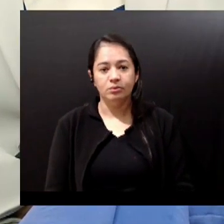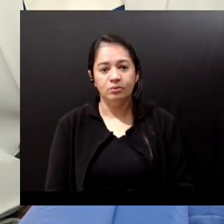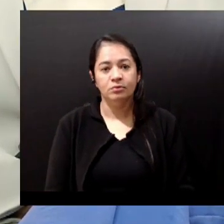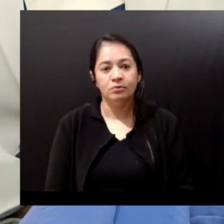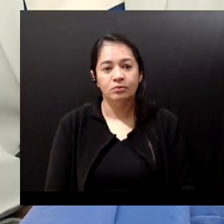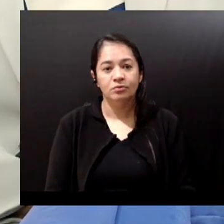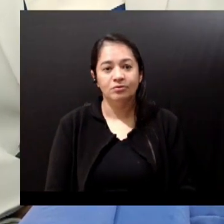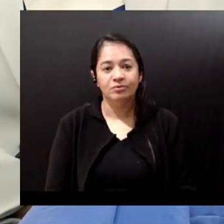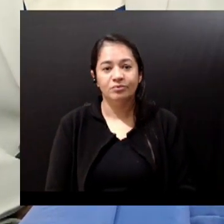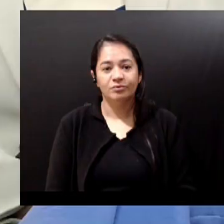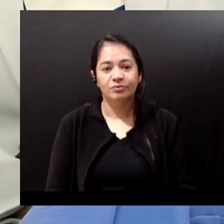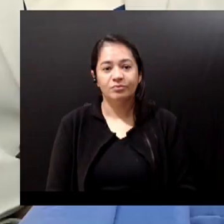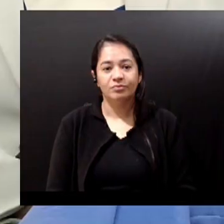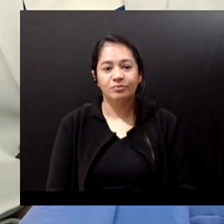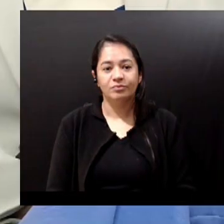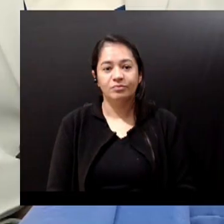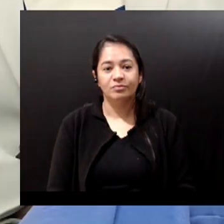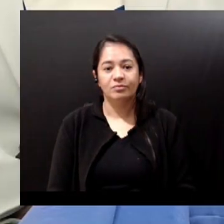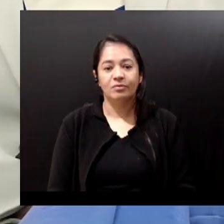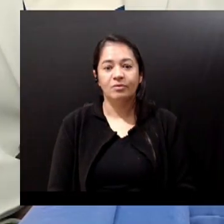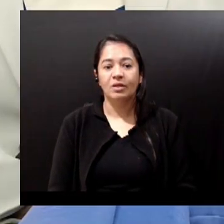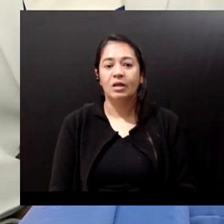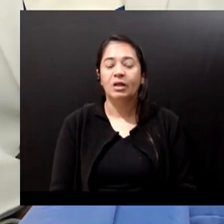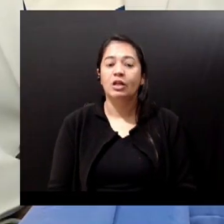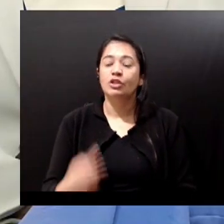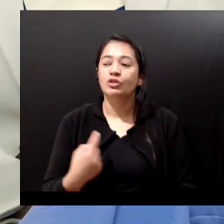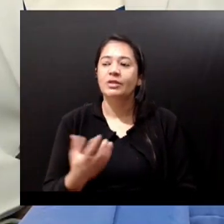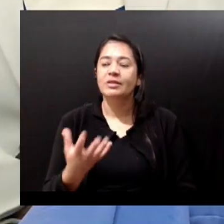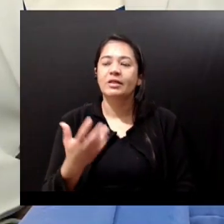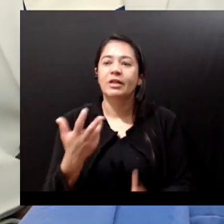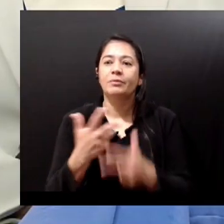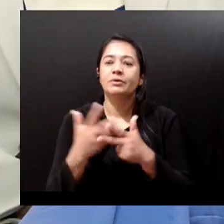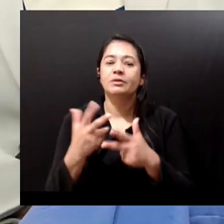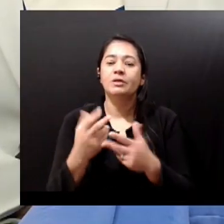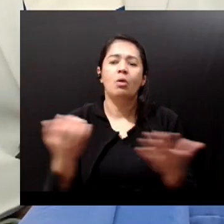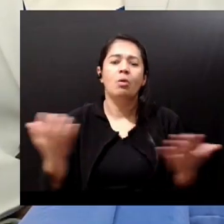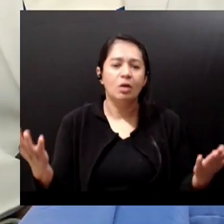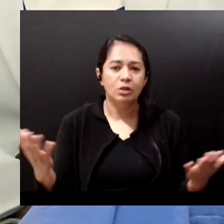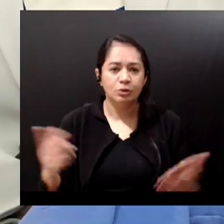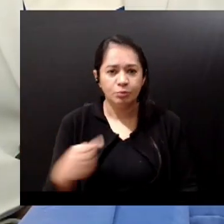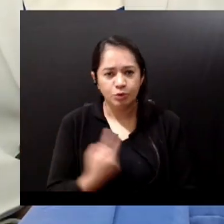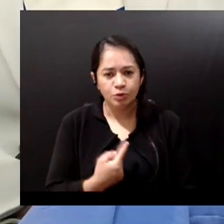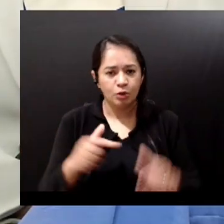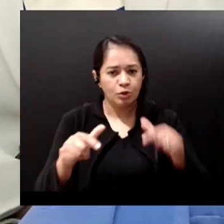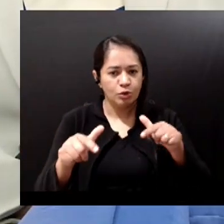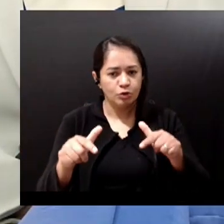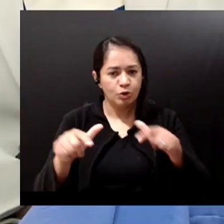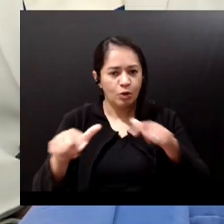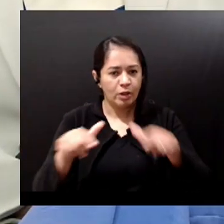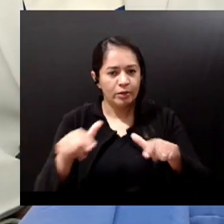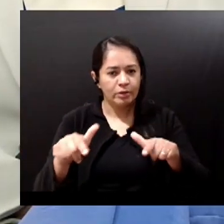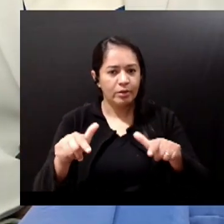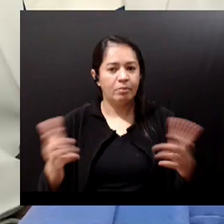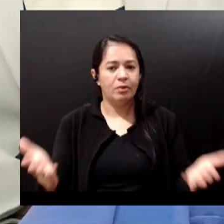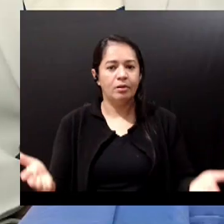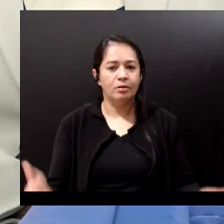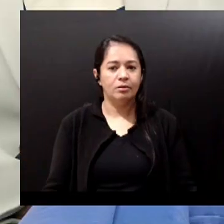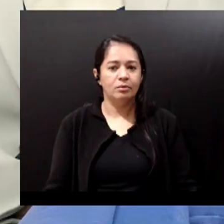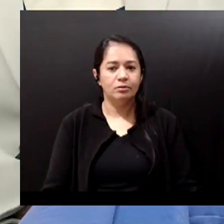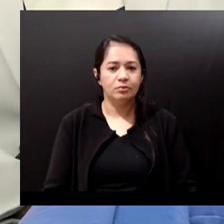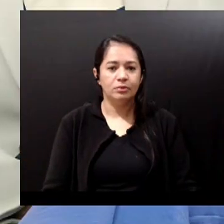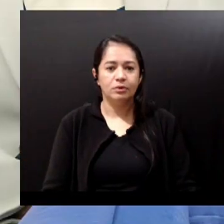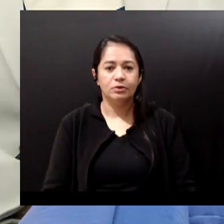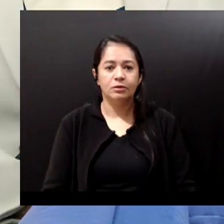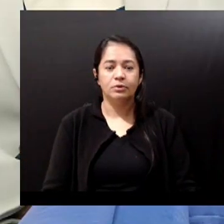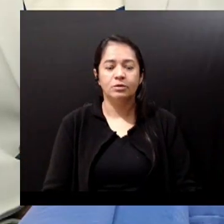Quanto de descontração que a gente quer, né, trazer para o nosso ambiente de trabalho, né, para as Uhum. pessoas ali. Eu sou mais do